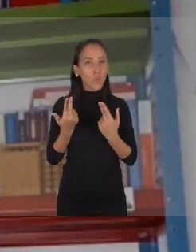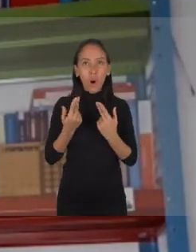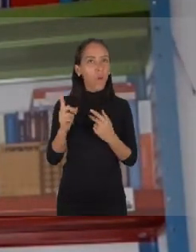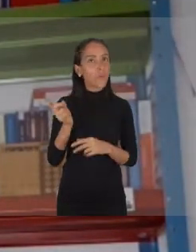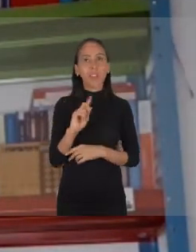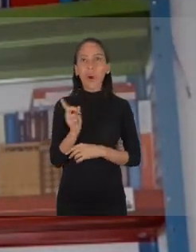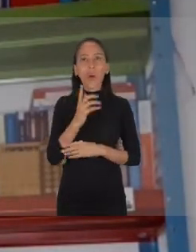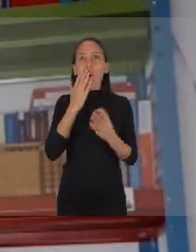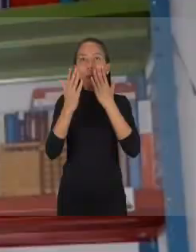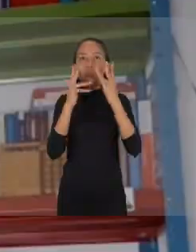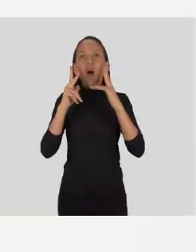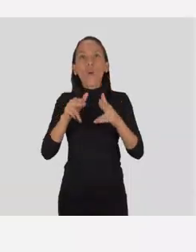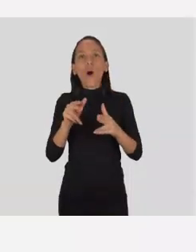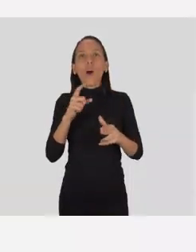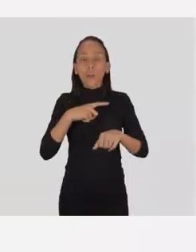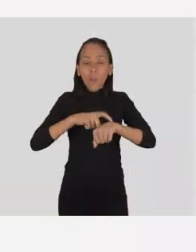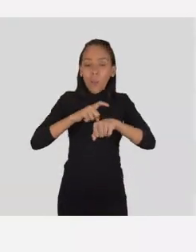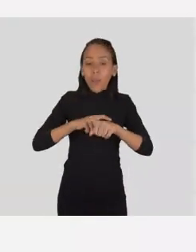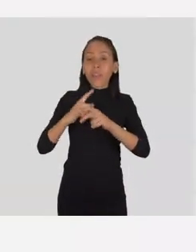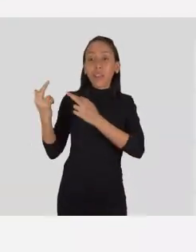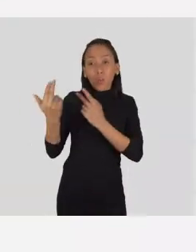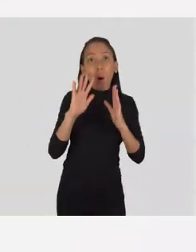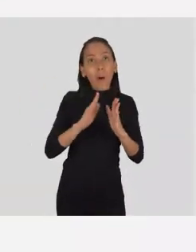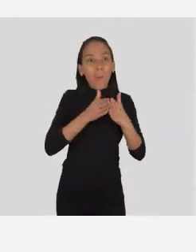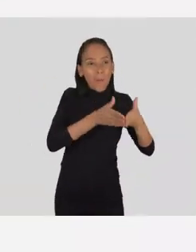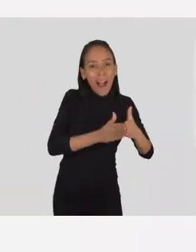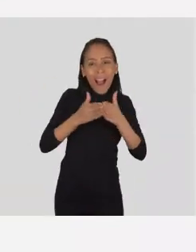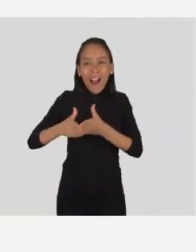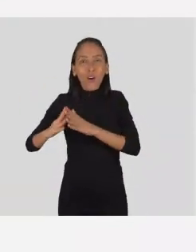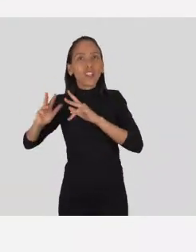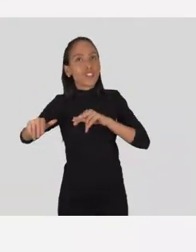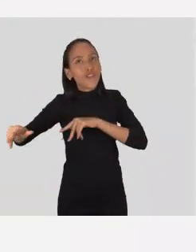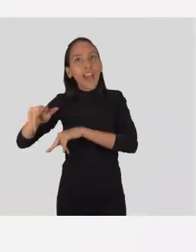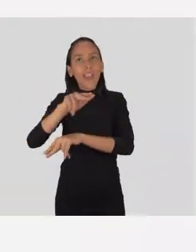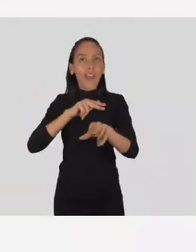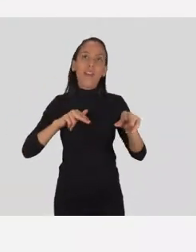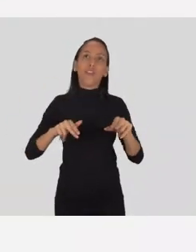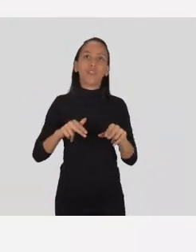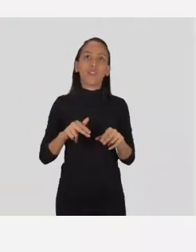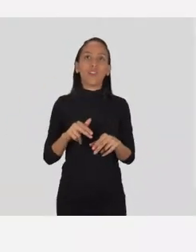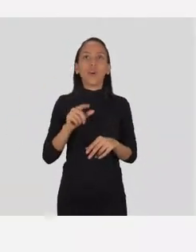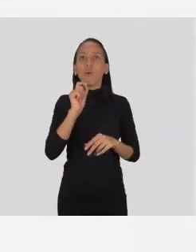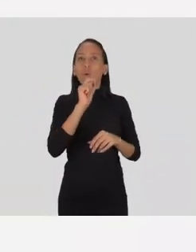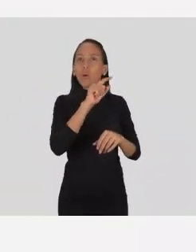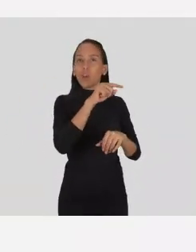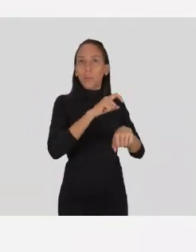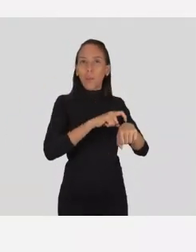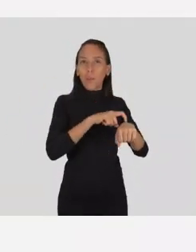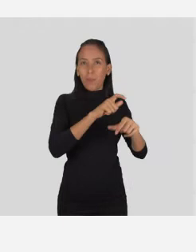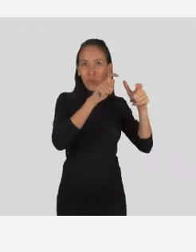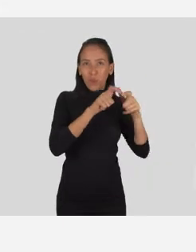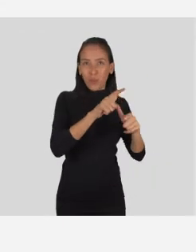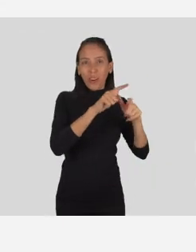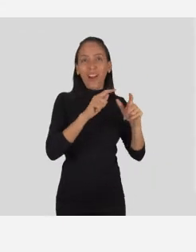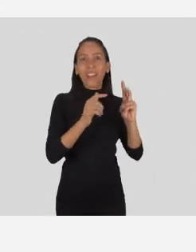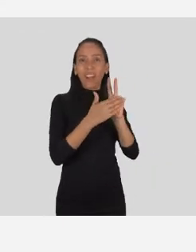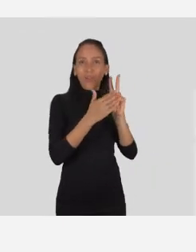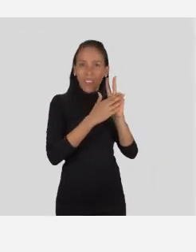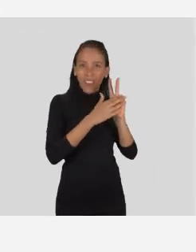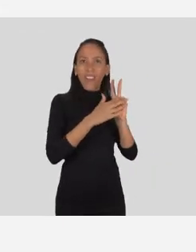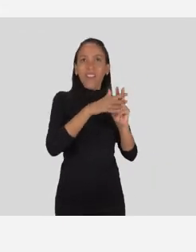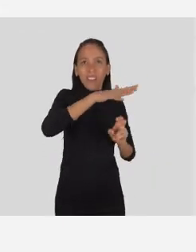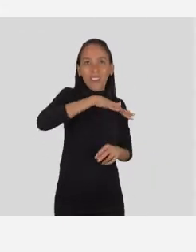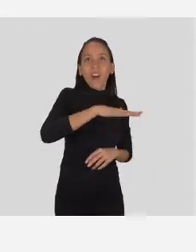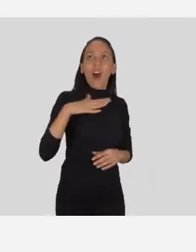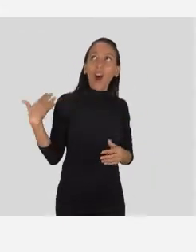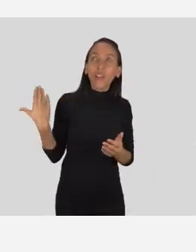mas os barcos são diferentes aí. O maior problema dentro da aldeia na verdade, até agora, tudo a gente teve uma